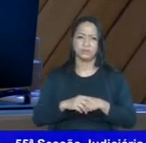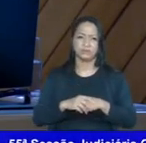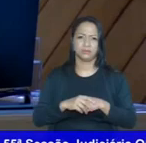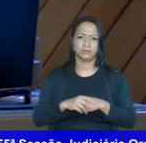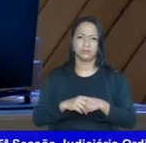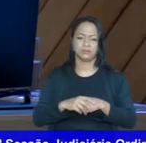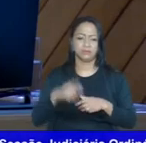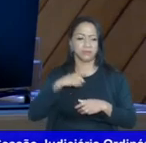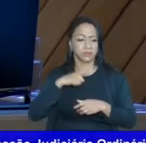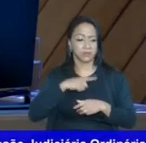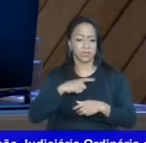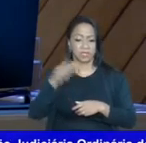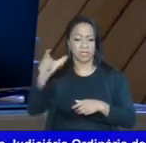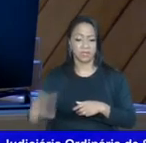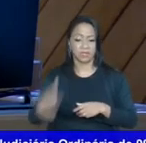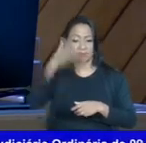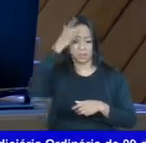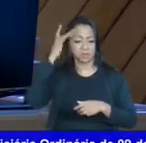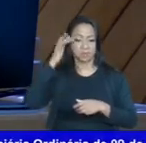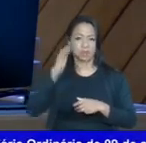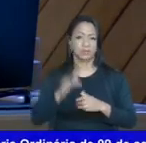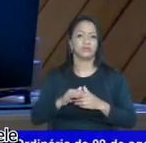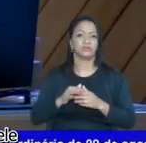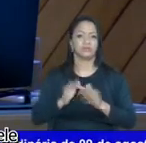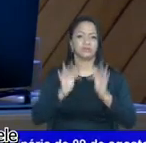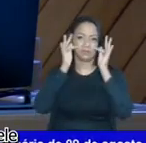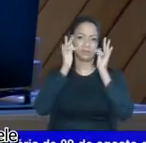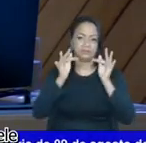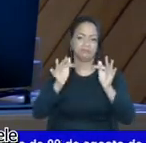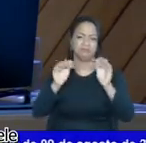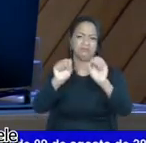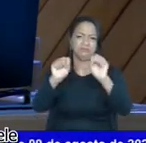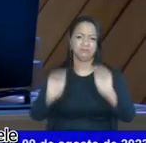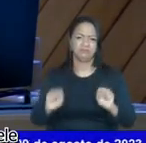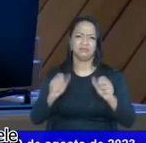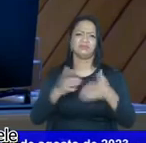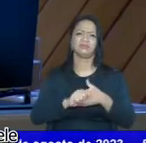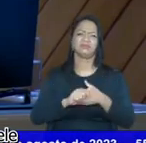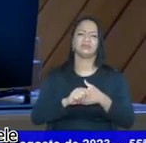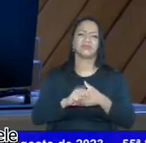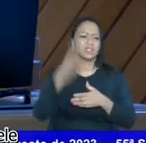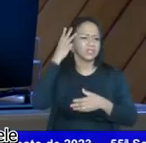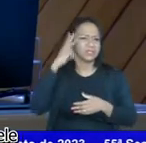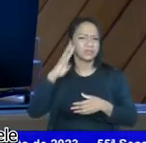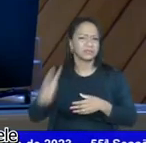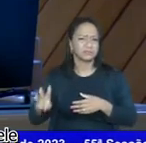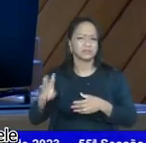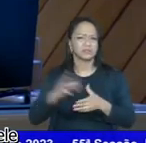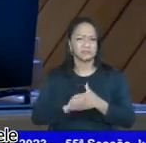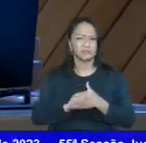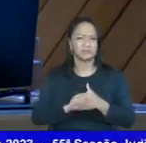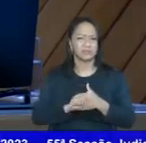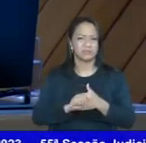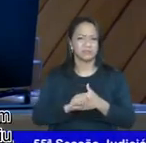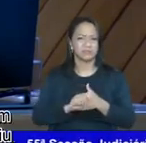veio uma testemunha, e era fato, era um fato. Ele disse que em 3 dias